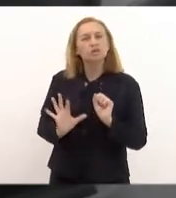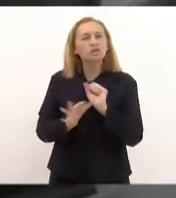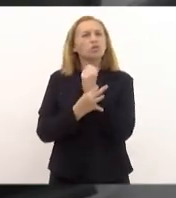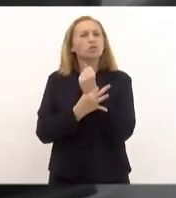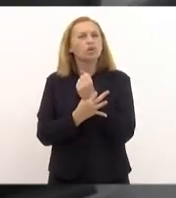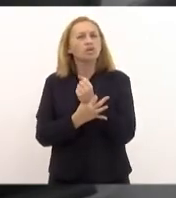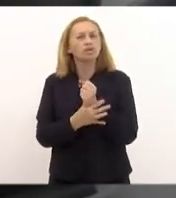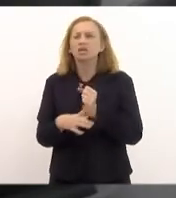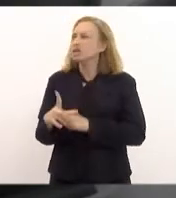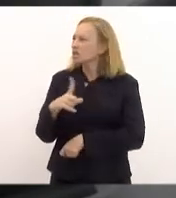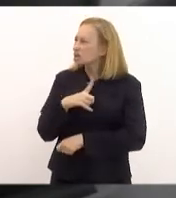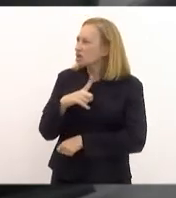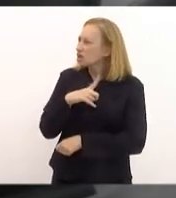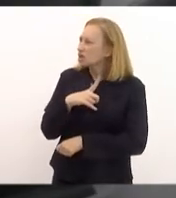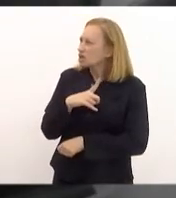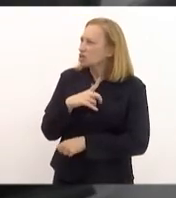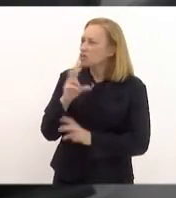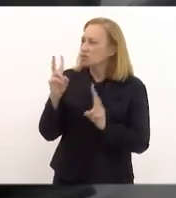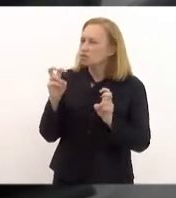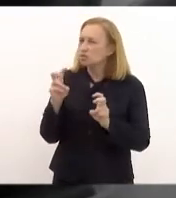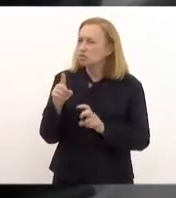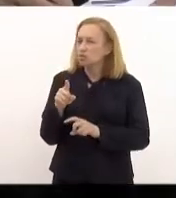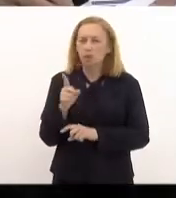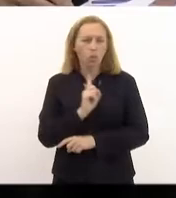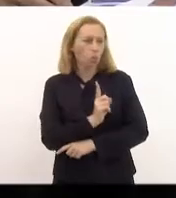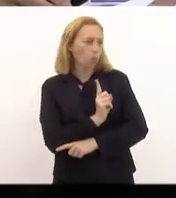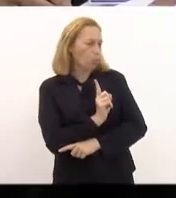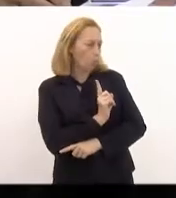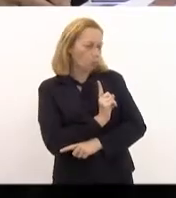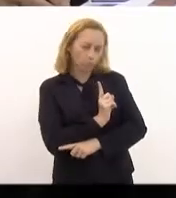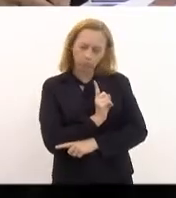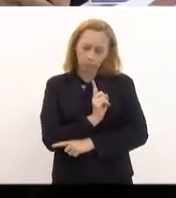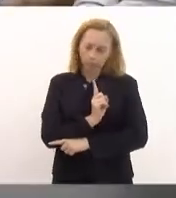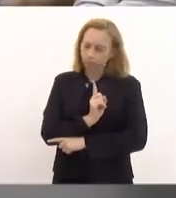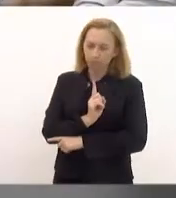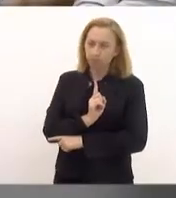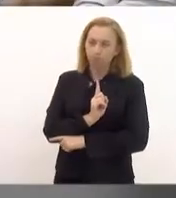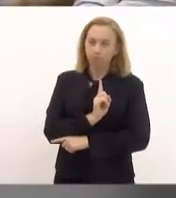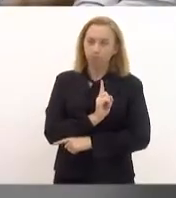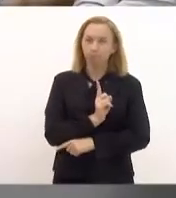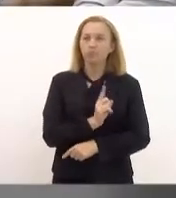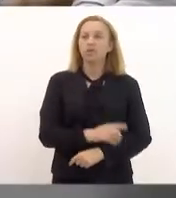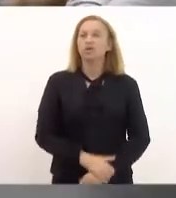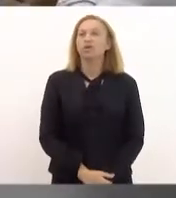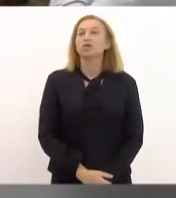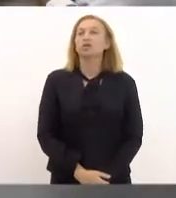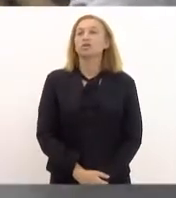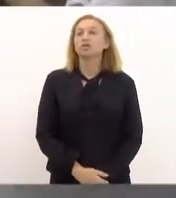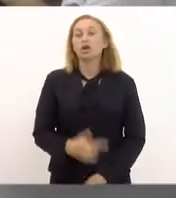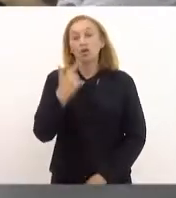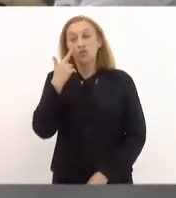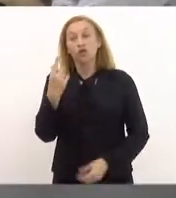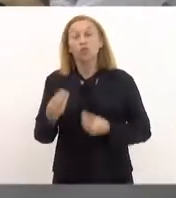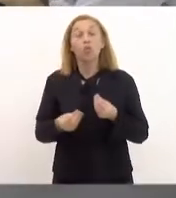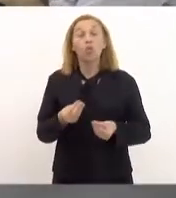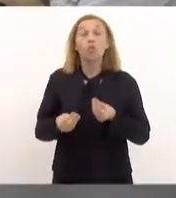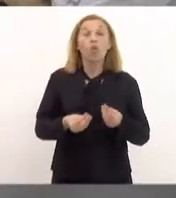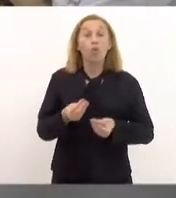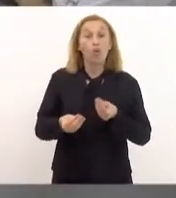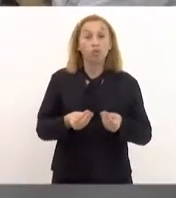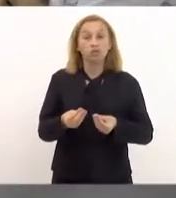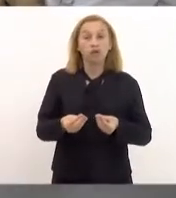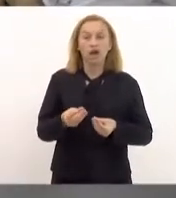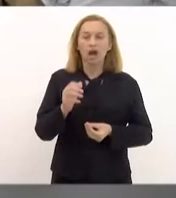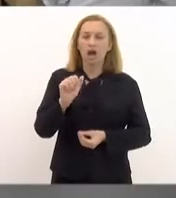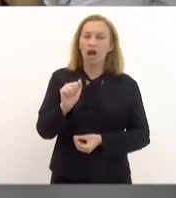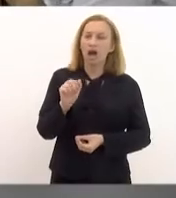alguma agenda em curso de articulação? Não ainda. Por isso que eu acho que, eu vendo como é que está a situação do